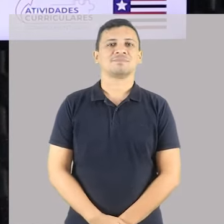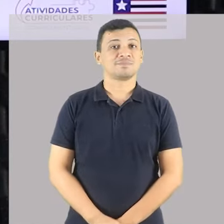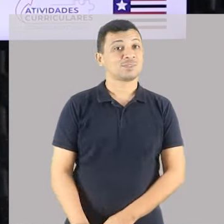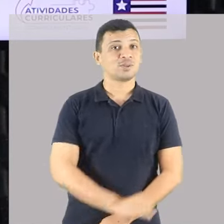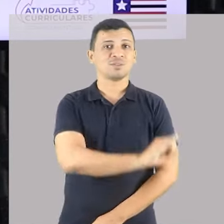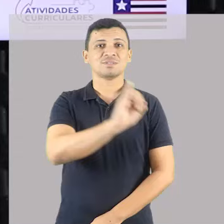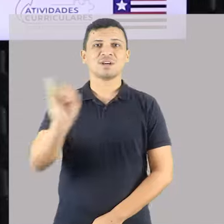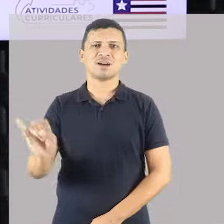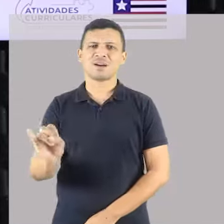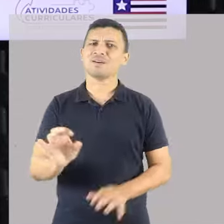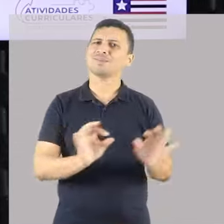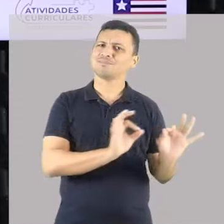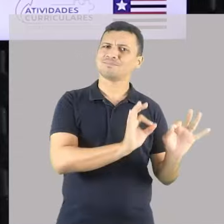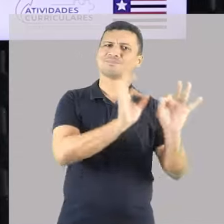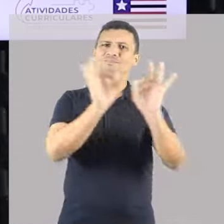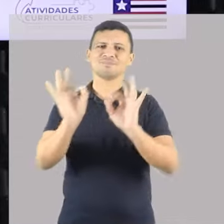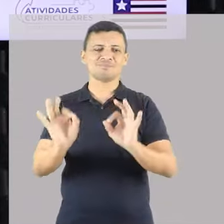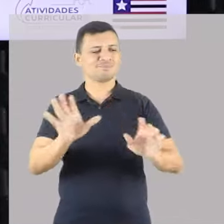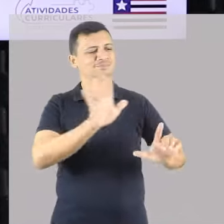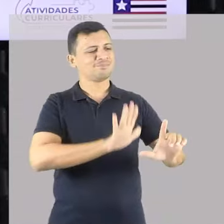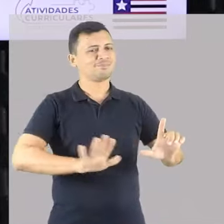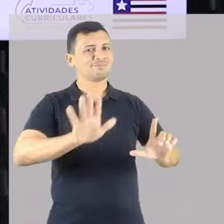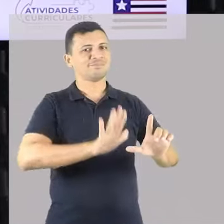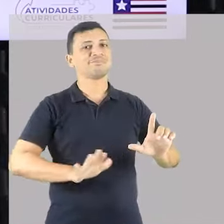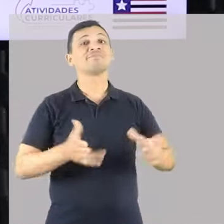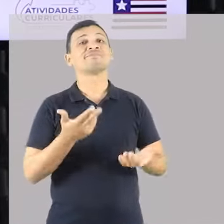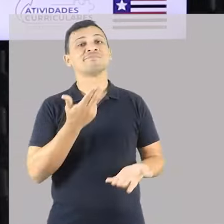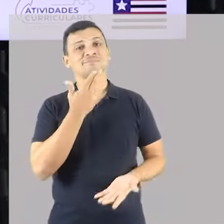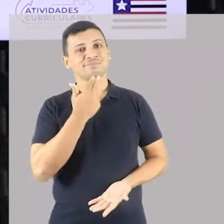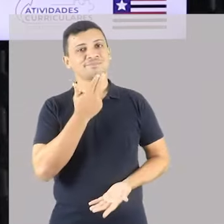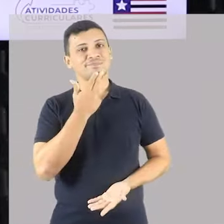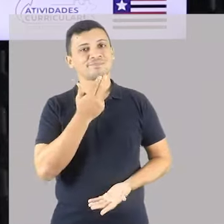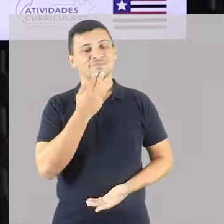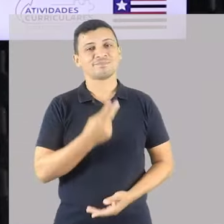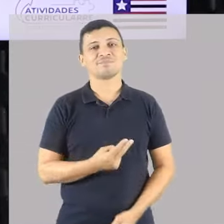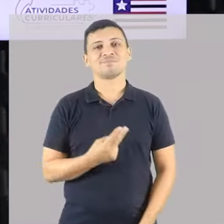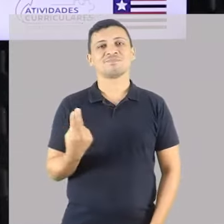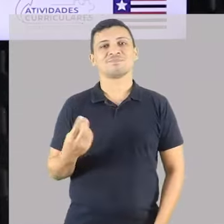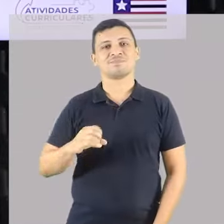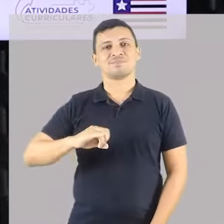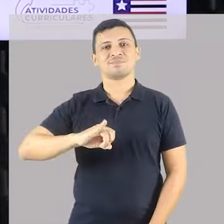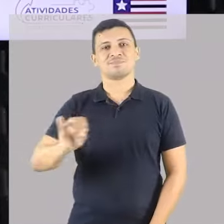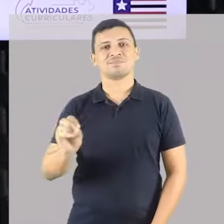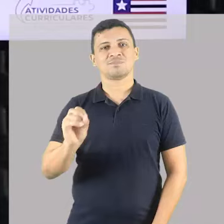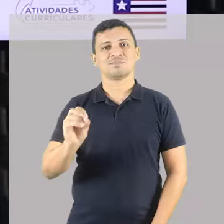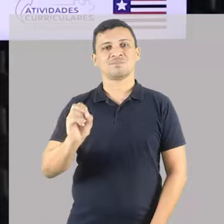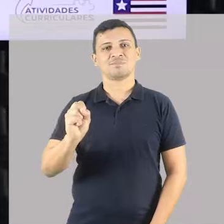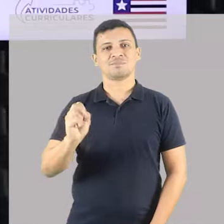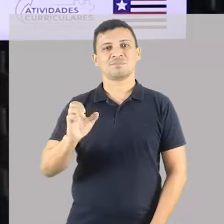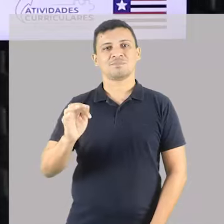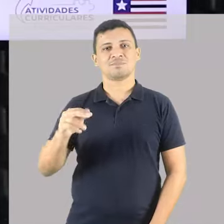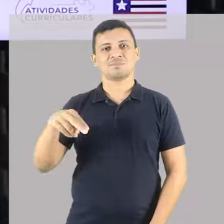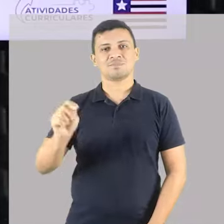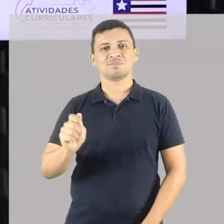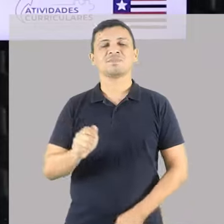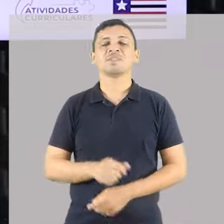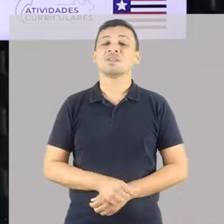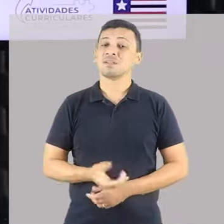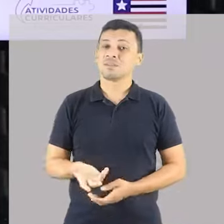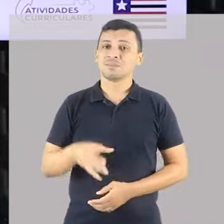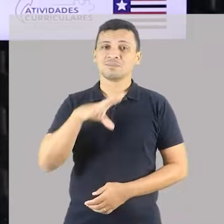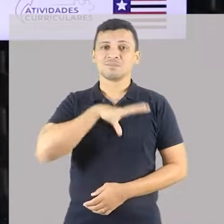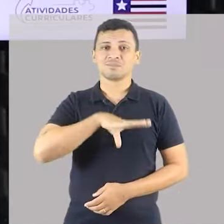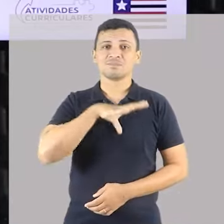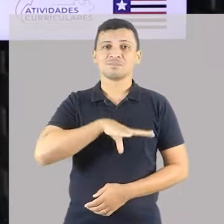Olá você que nos acompanha na plataforma Gonçalves Dias Eu Sou professora Josefina Oliveira Sou professora de língua portuguesa